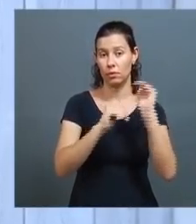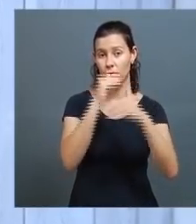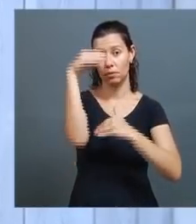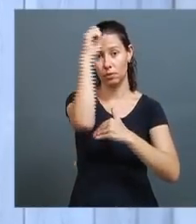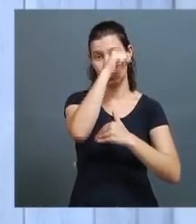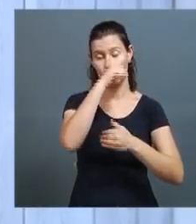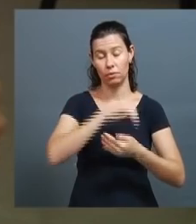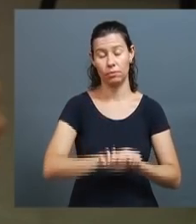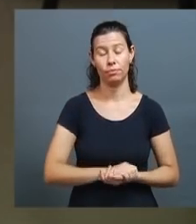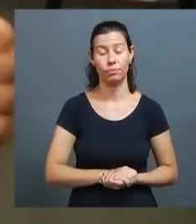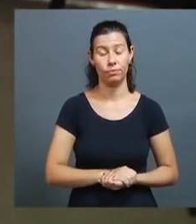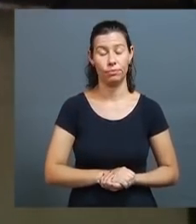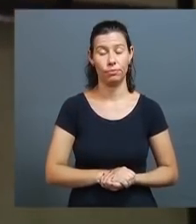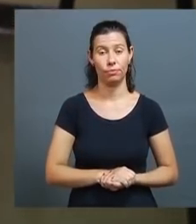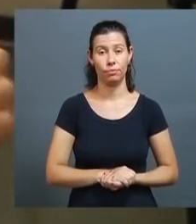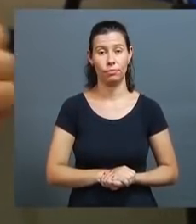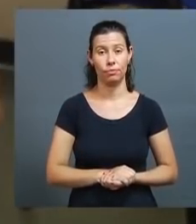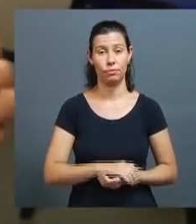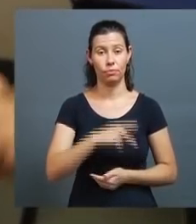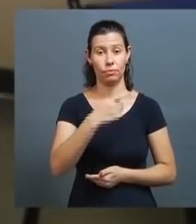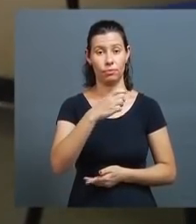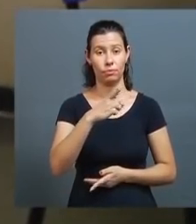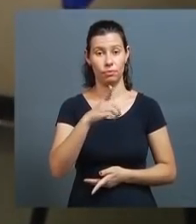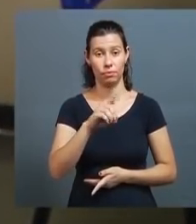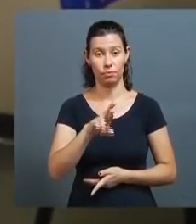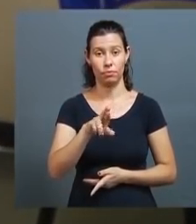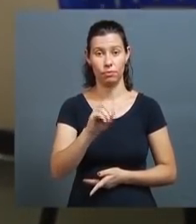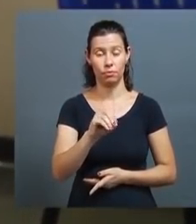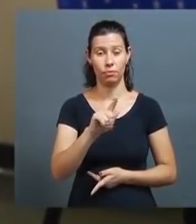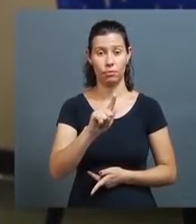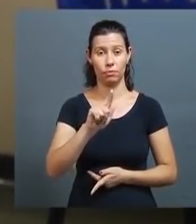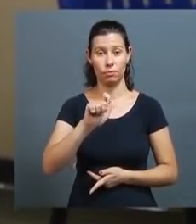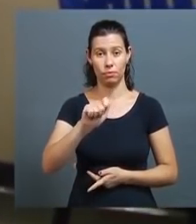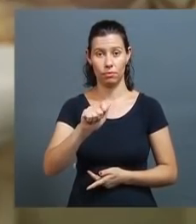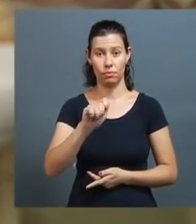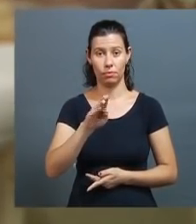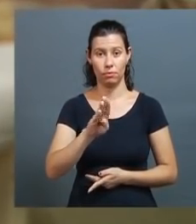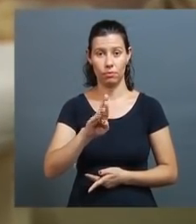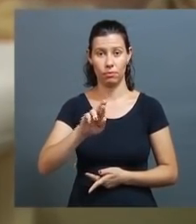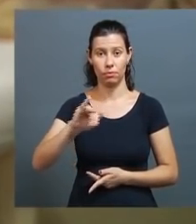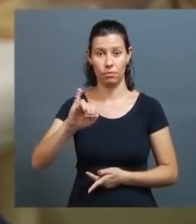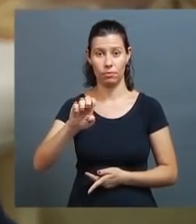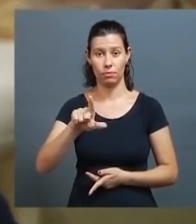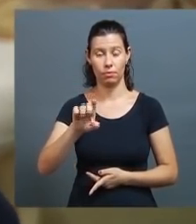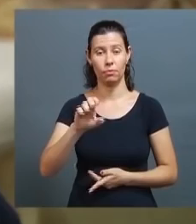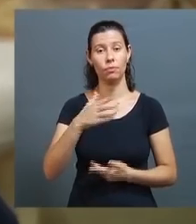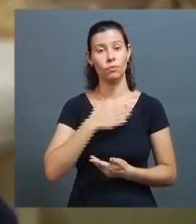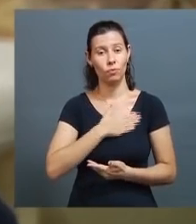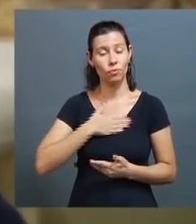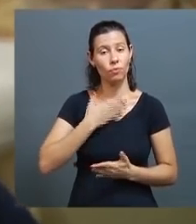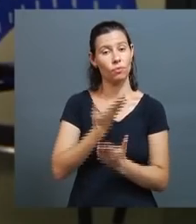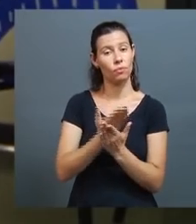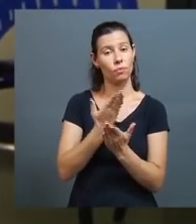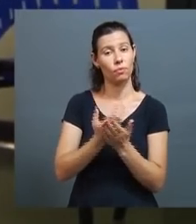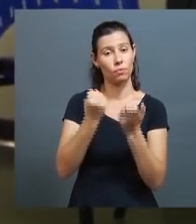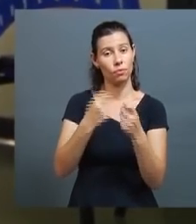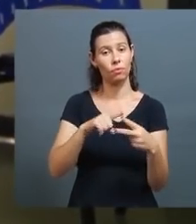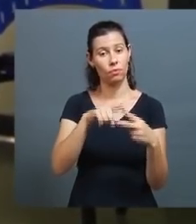Aprendizagem. Pedro Gabriel garante que gosta de estudar e tem duas matérias